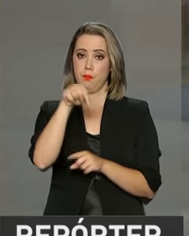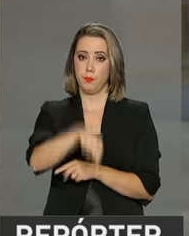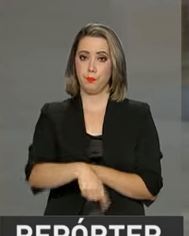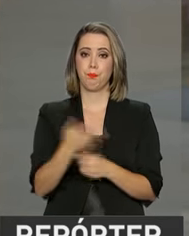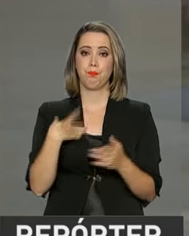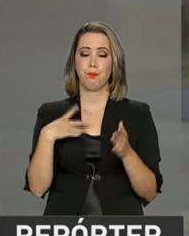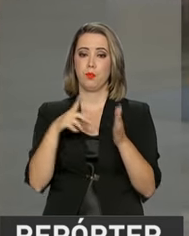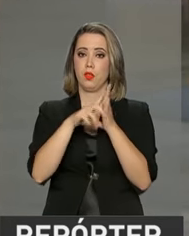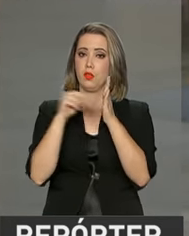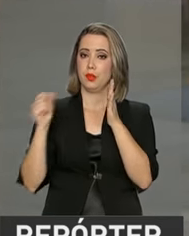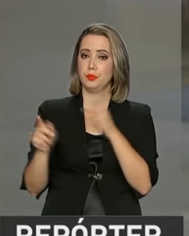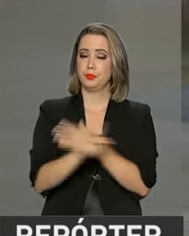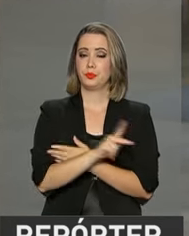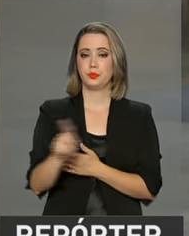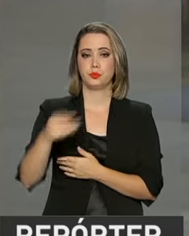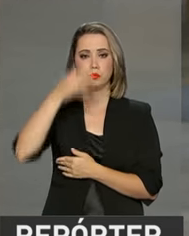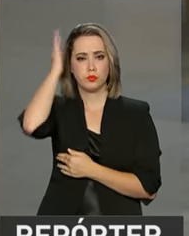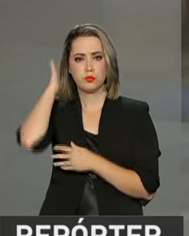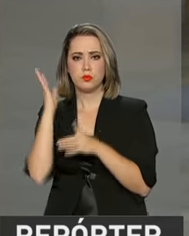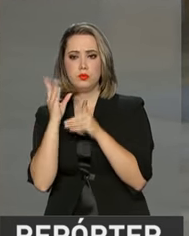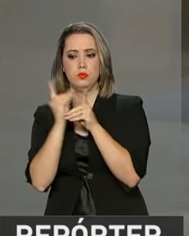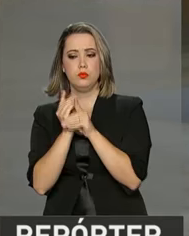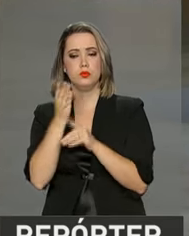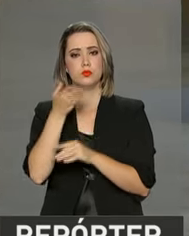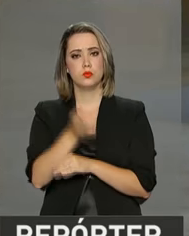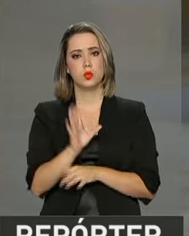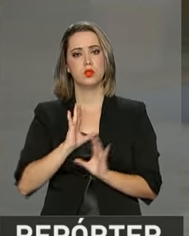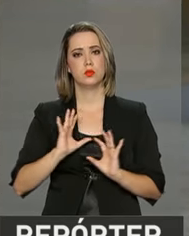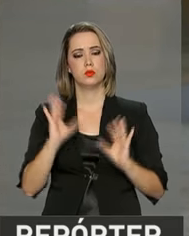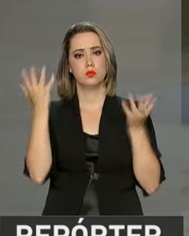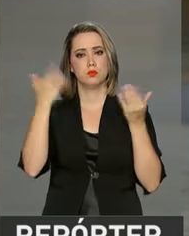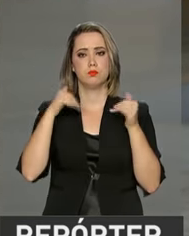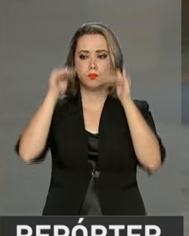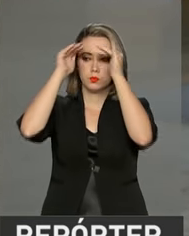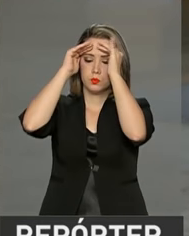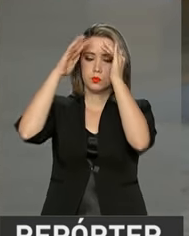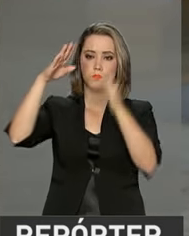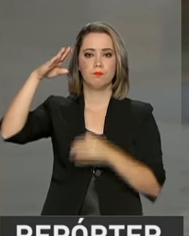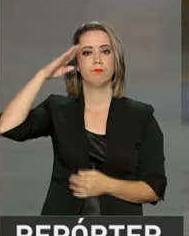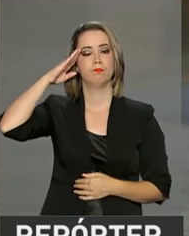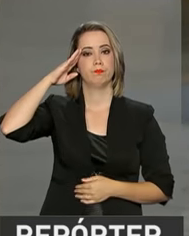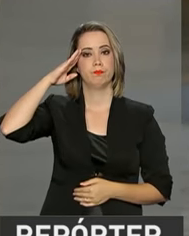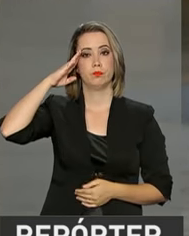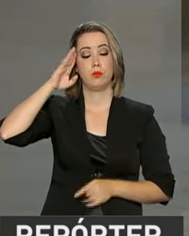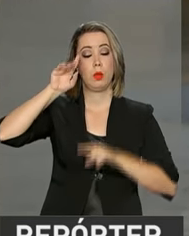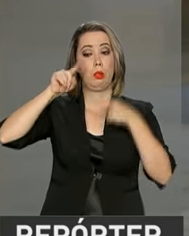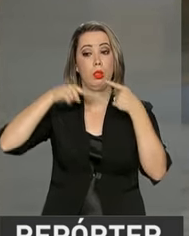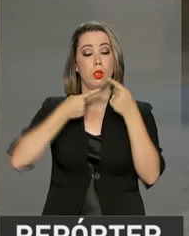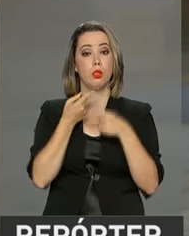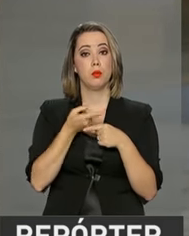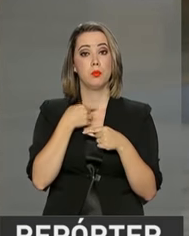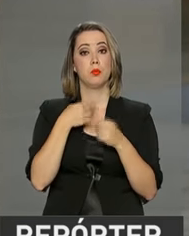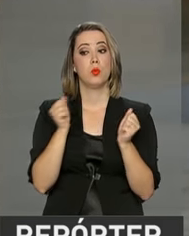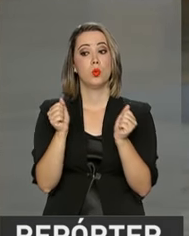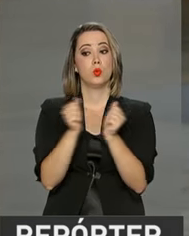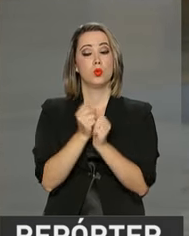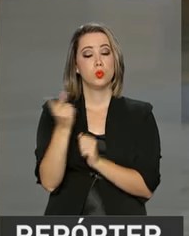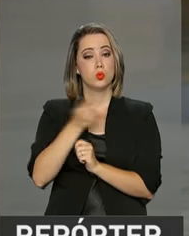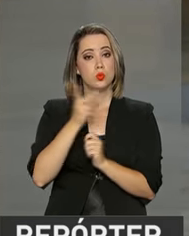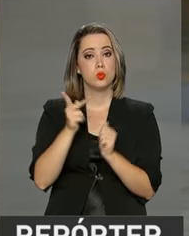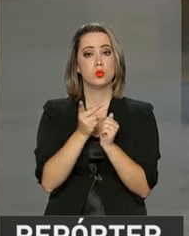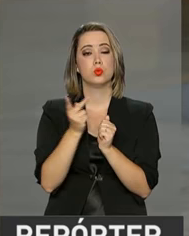pelo presidente michel temer houve uma cerimônia oficial com honras militares em seguida michel temer e mariano rajoy